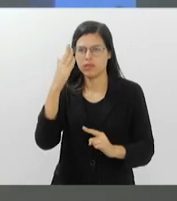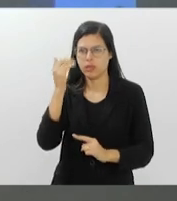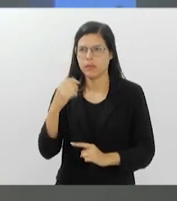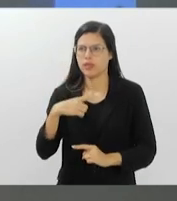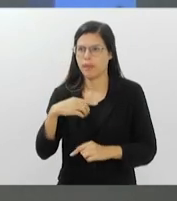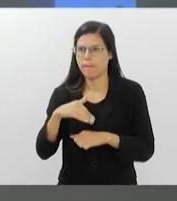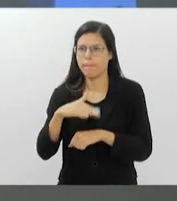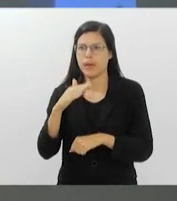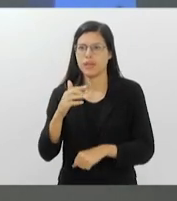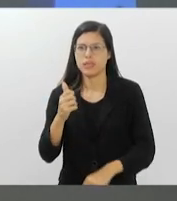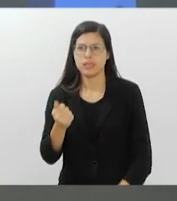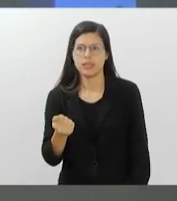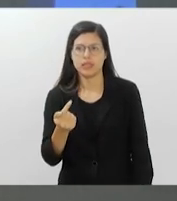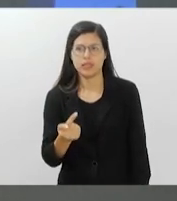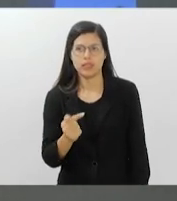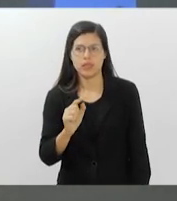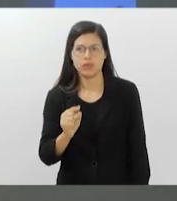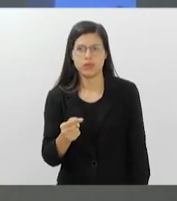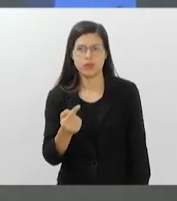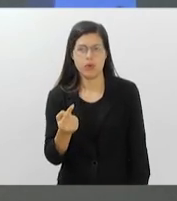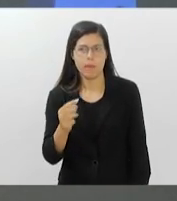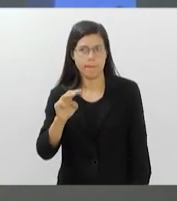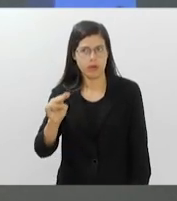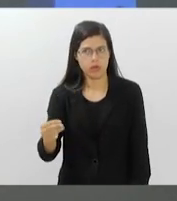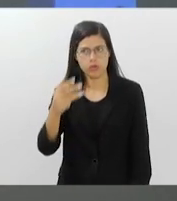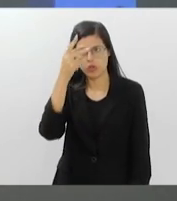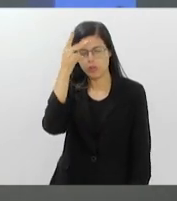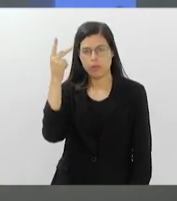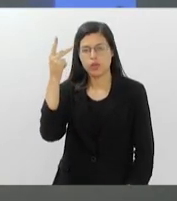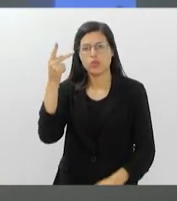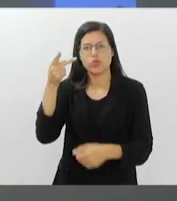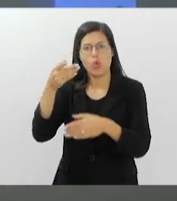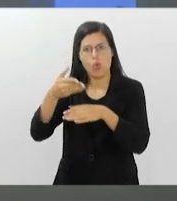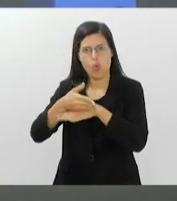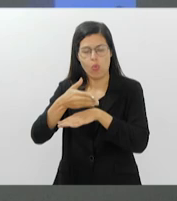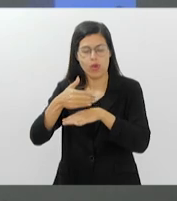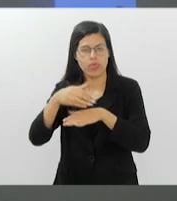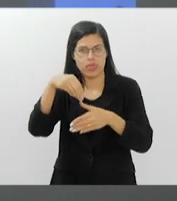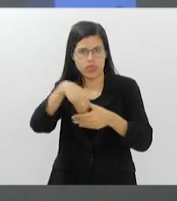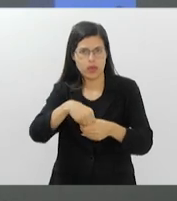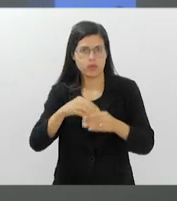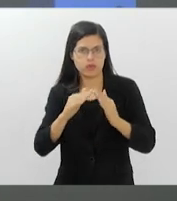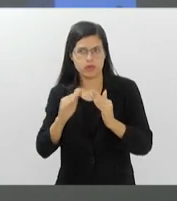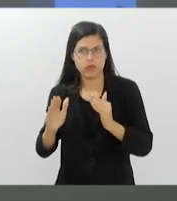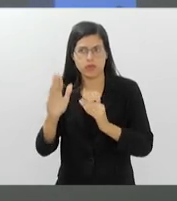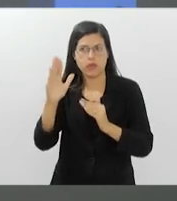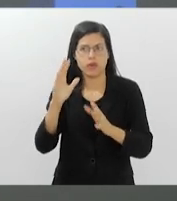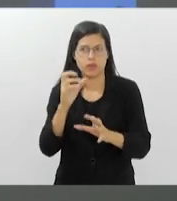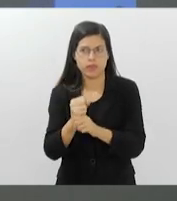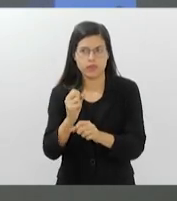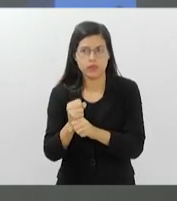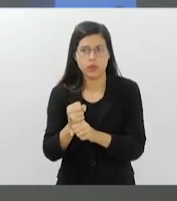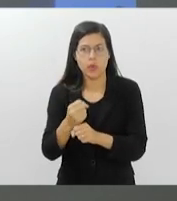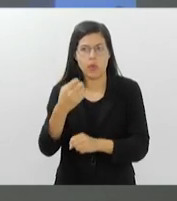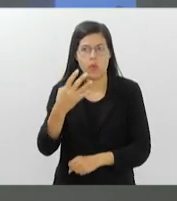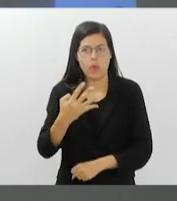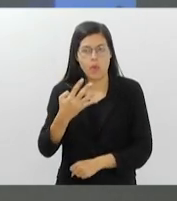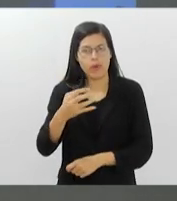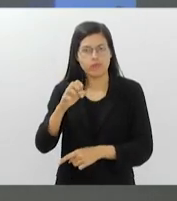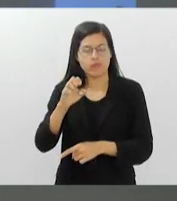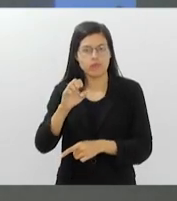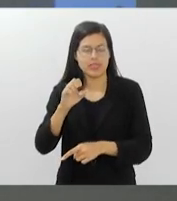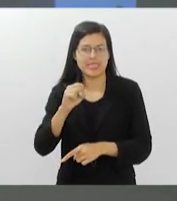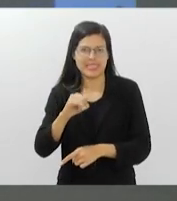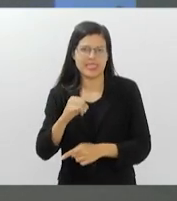17 1 milhões de pessoas vivendo nas favelas grupos que somando representaria o quarto estado mais populoso do país